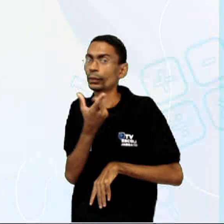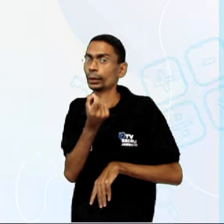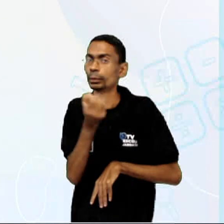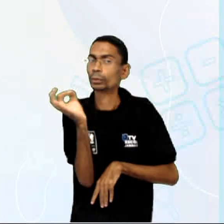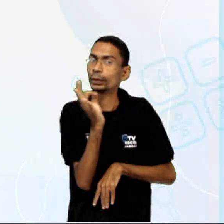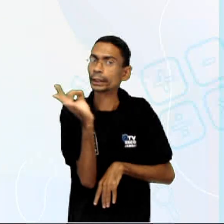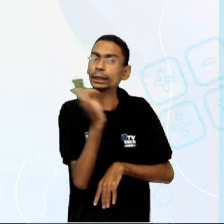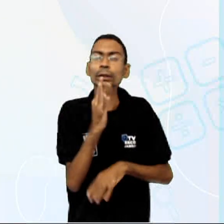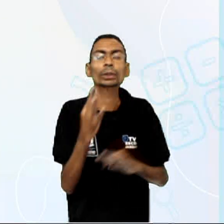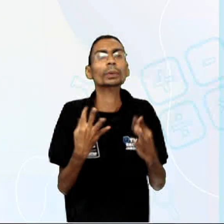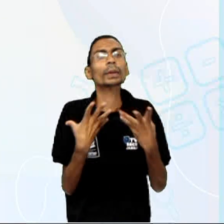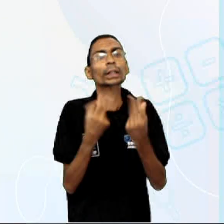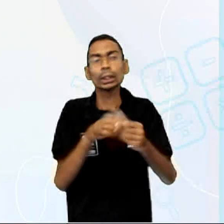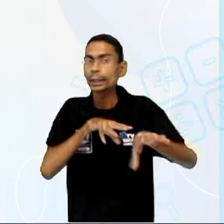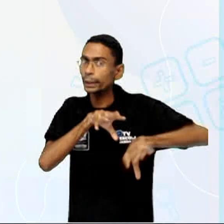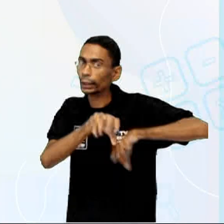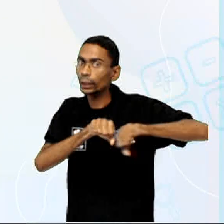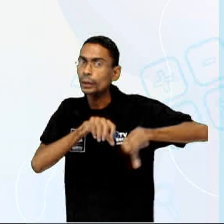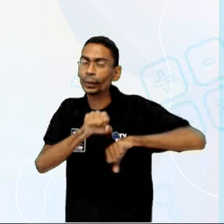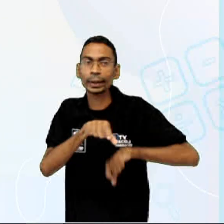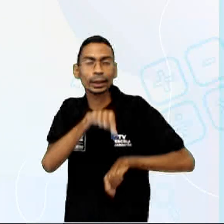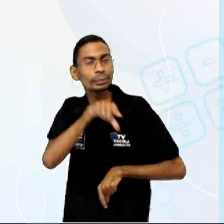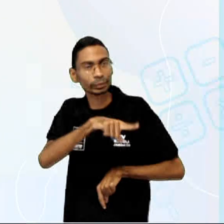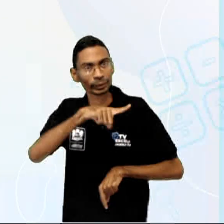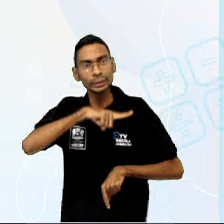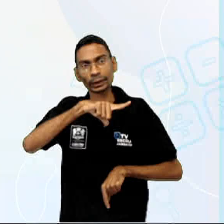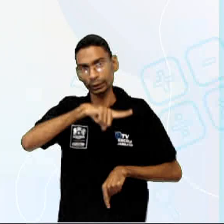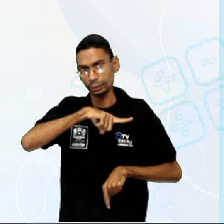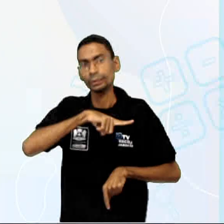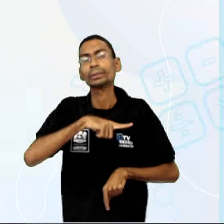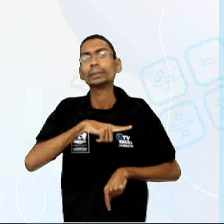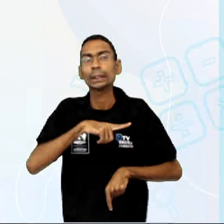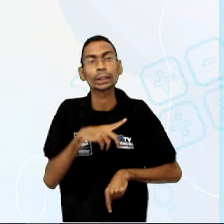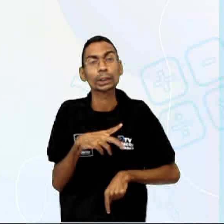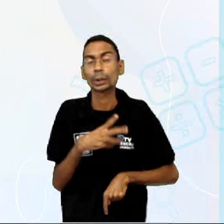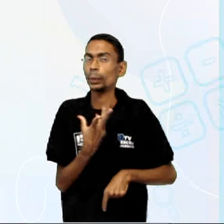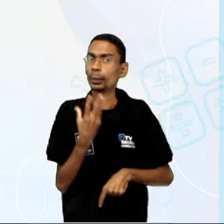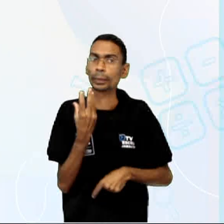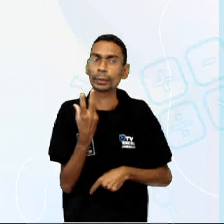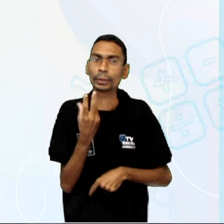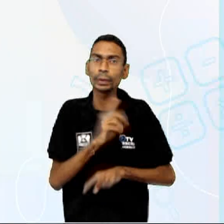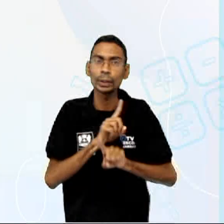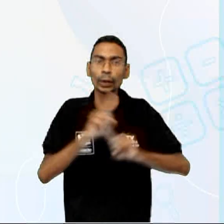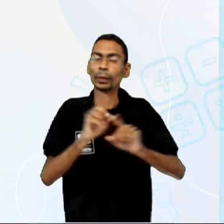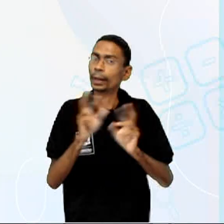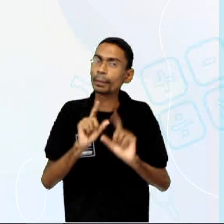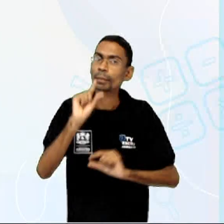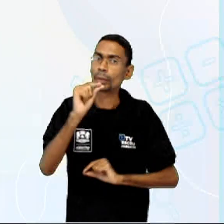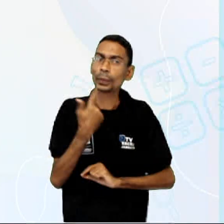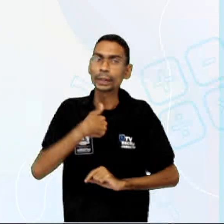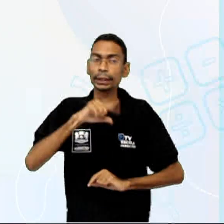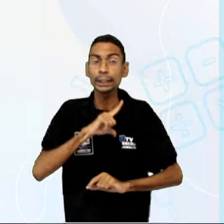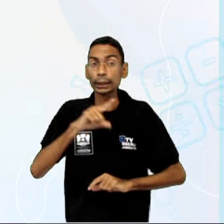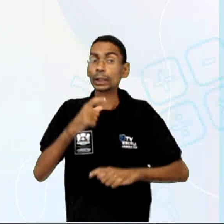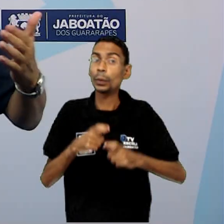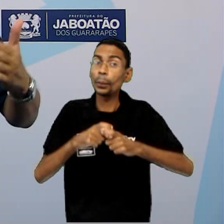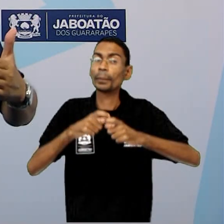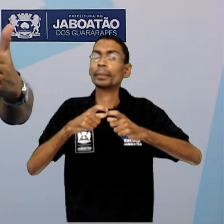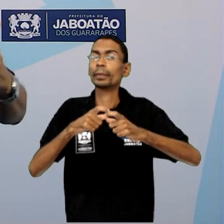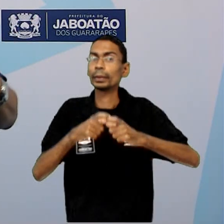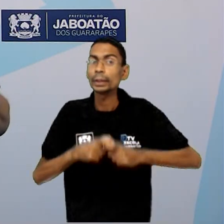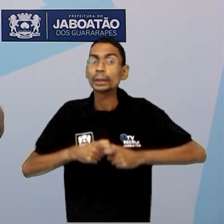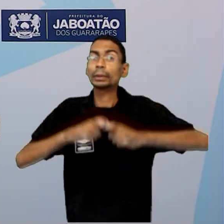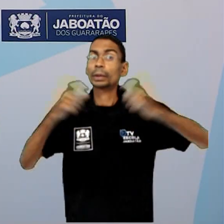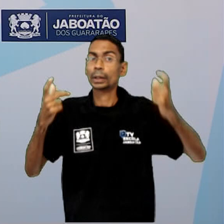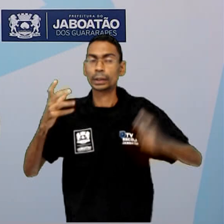também de tudo aquilo que ele arrecadava. Então, não era pouco, não é? Vai ter um período de grande riqueza, também vai ter períodos